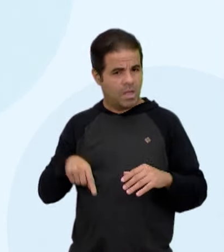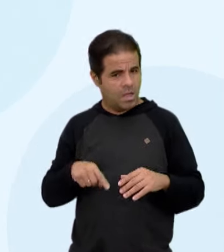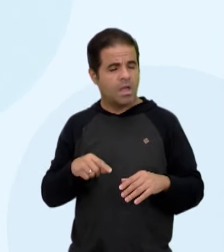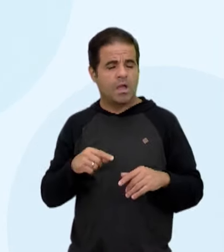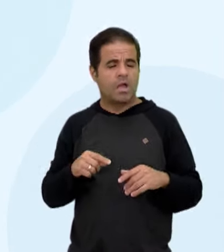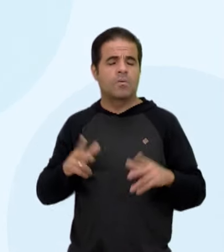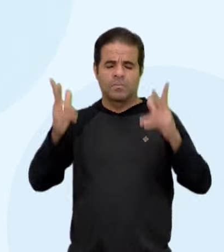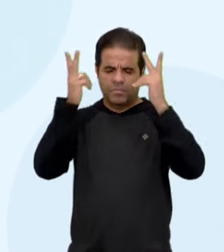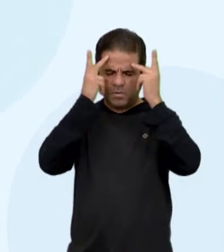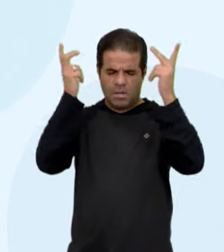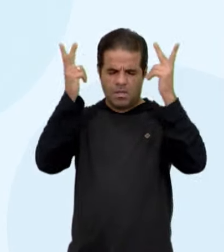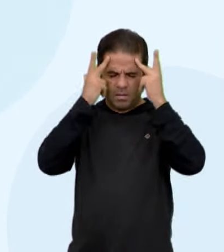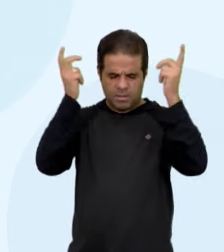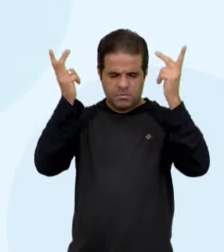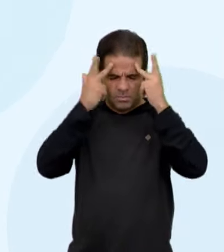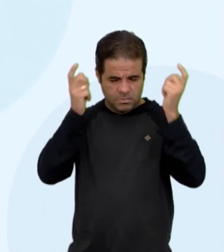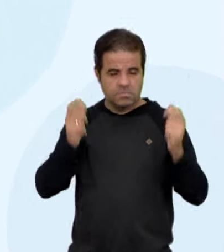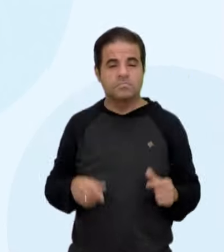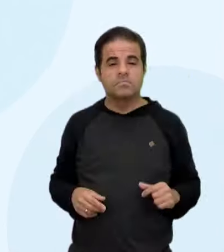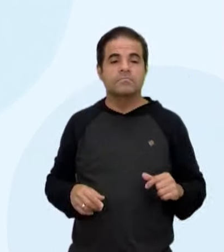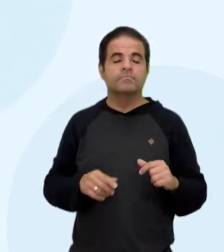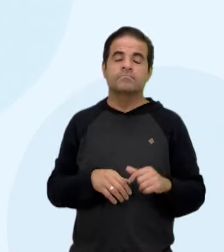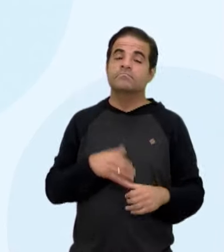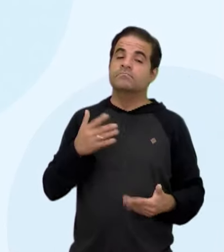paisagem natural,